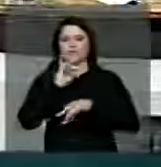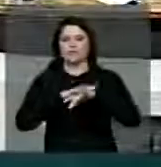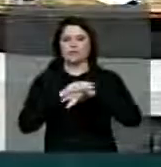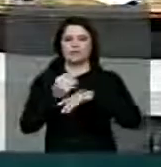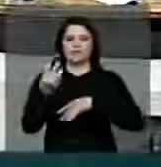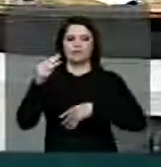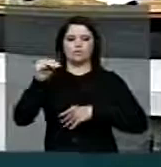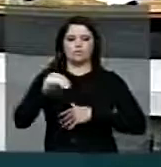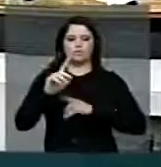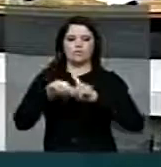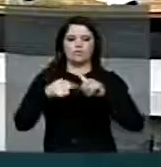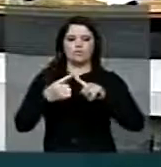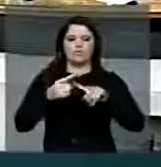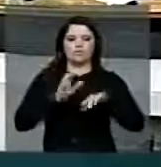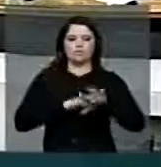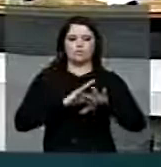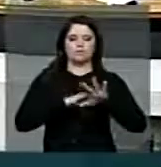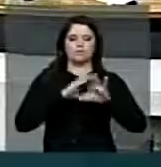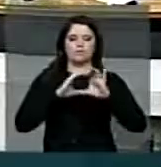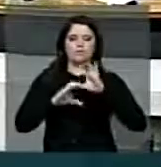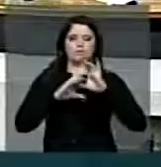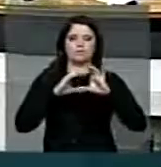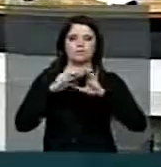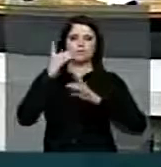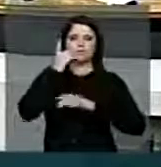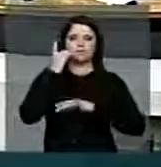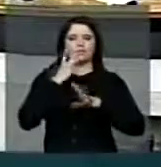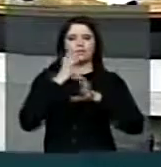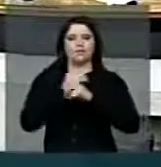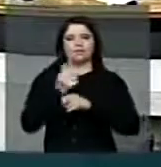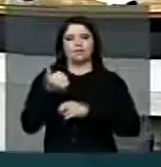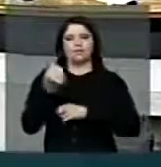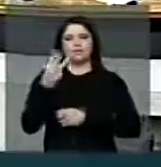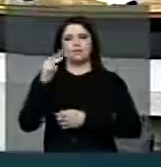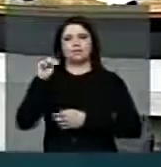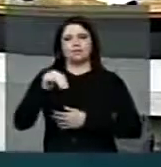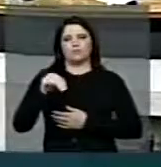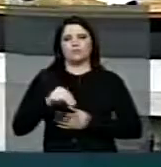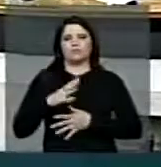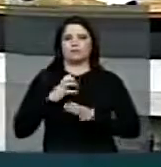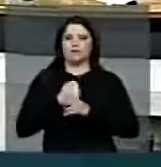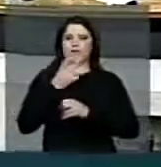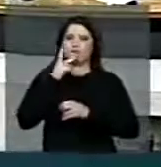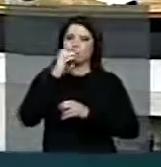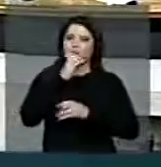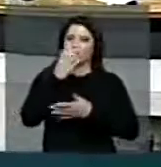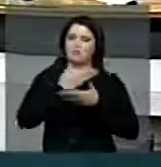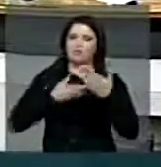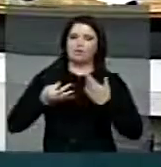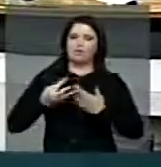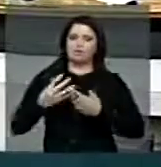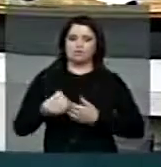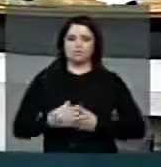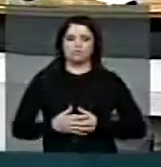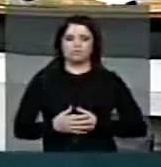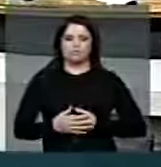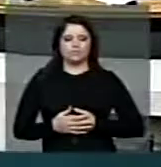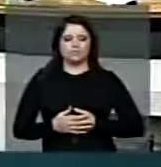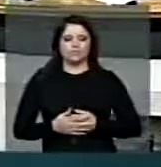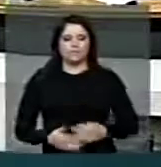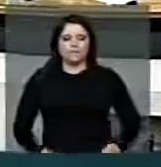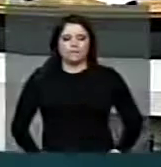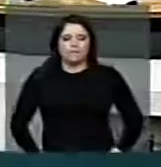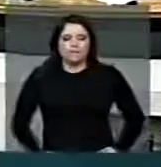3 minutos adicionado ao tempo de comunicação parlamentar, assim agilizando e proporcionando a oportunidade a todos